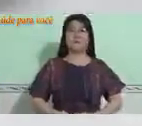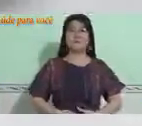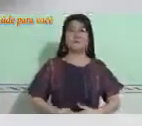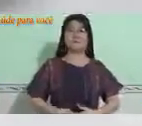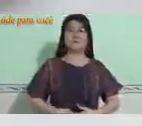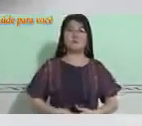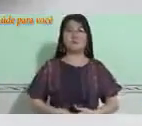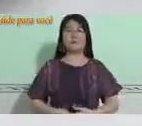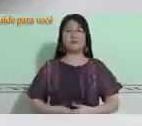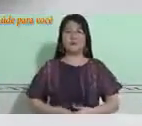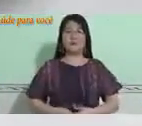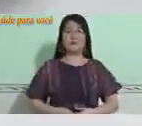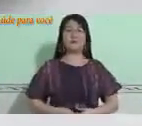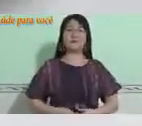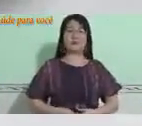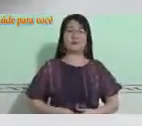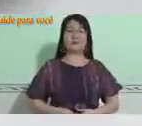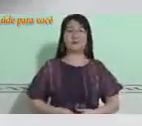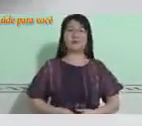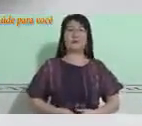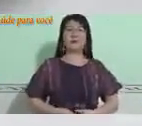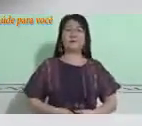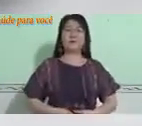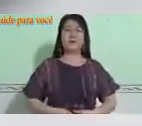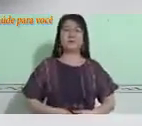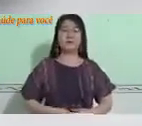Veja o que fazer em caso de desidratação.